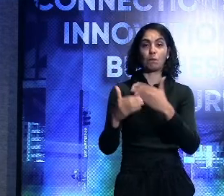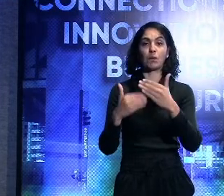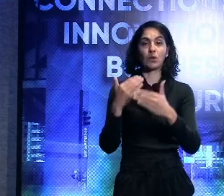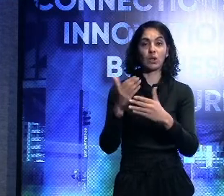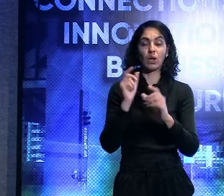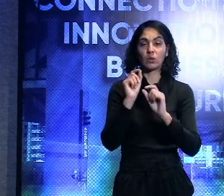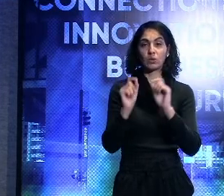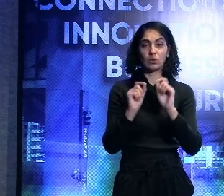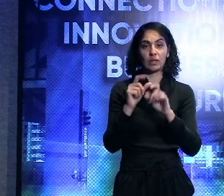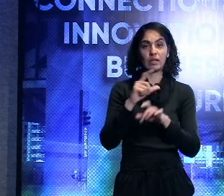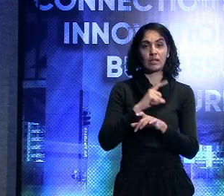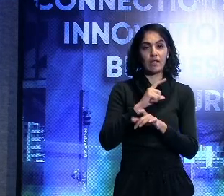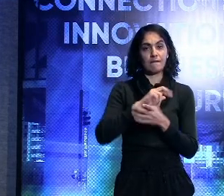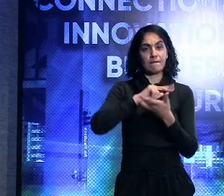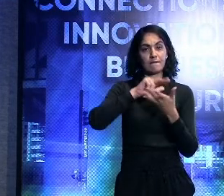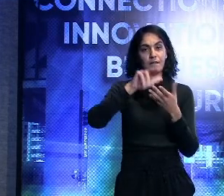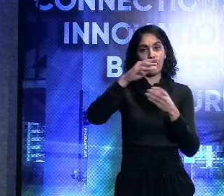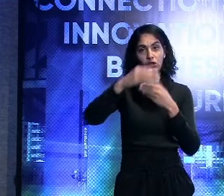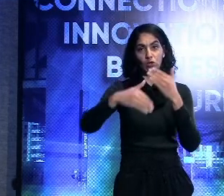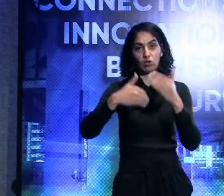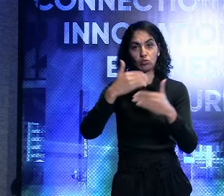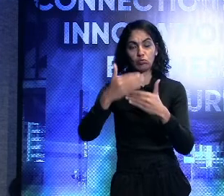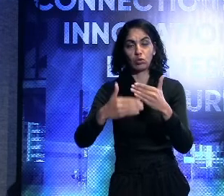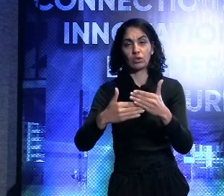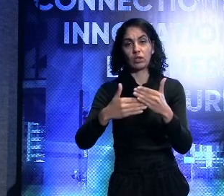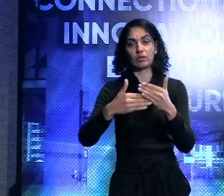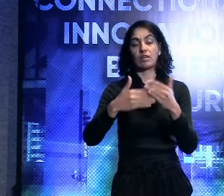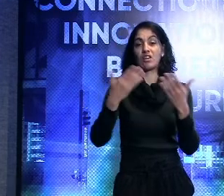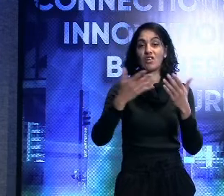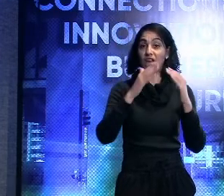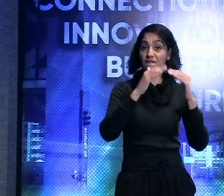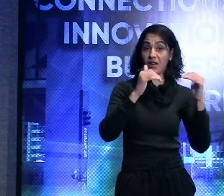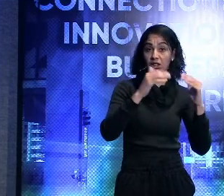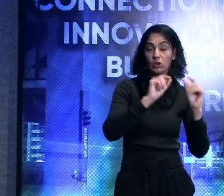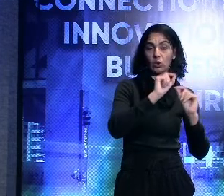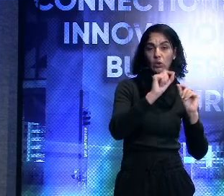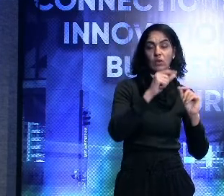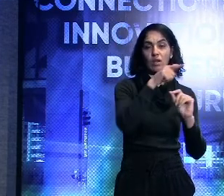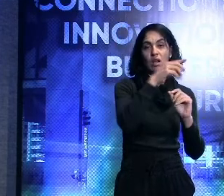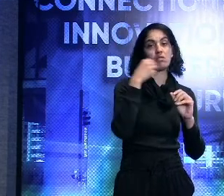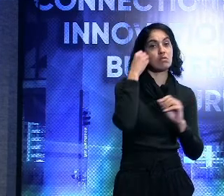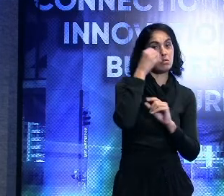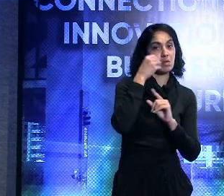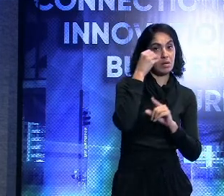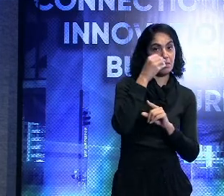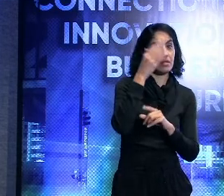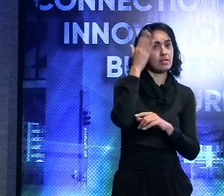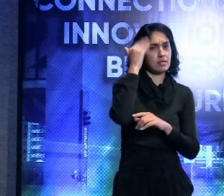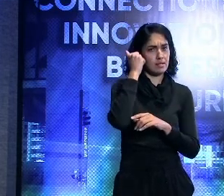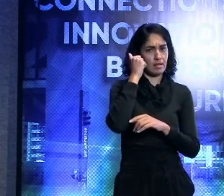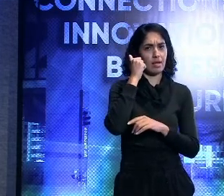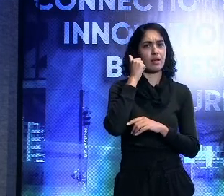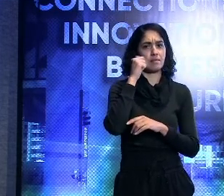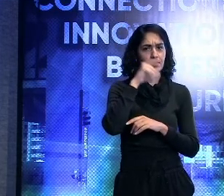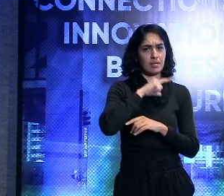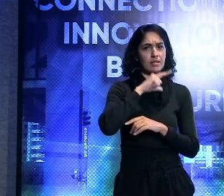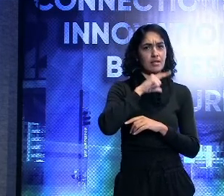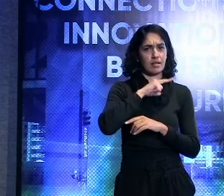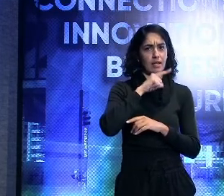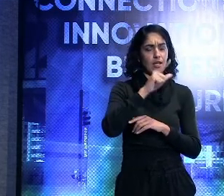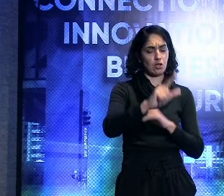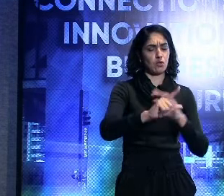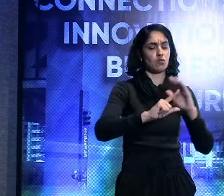vem por muitos processos de validação. A gente validou a desejabilidade lá nos experimentos, sabemos que os consumidores querem aquilo que a gente está